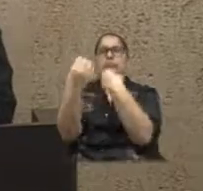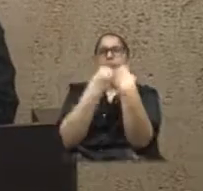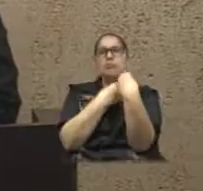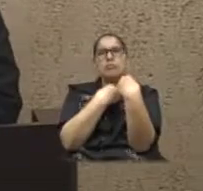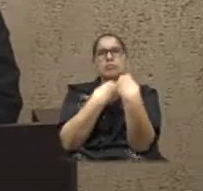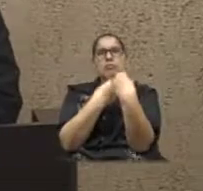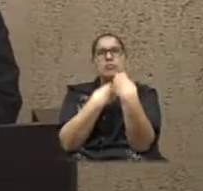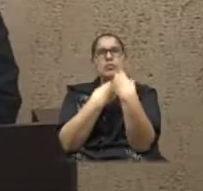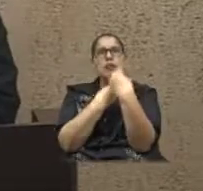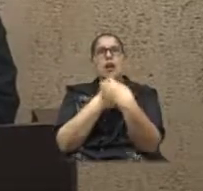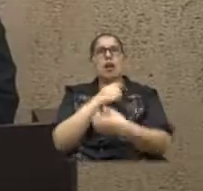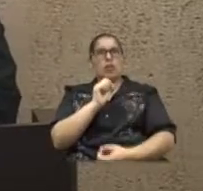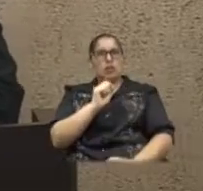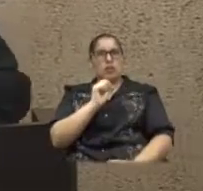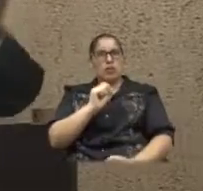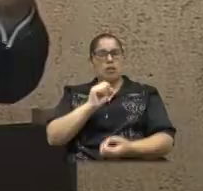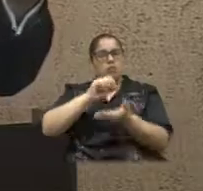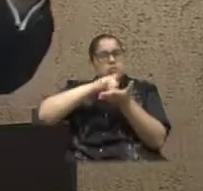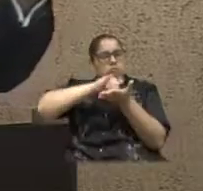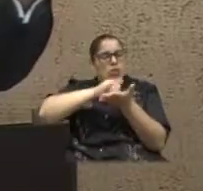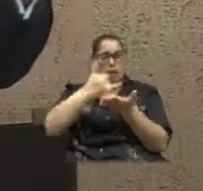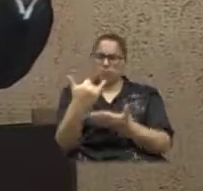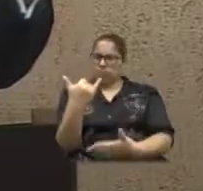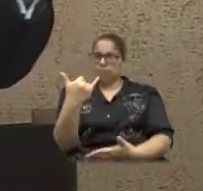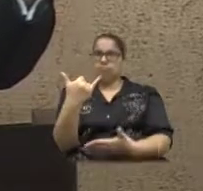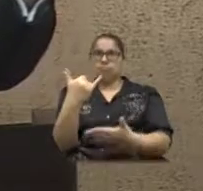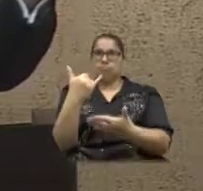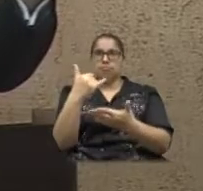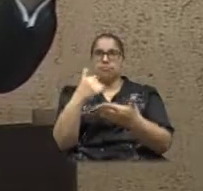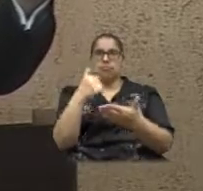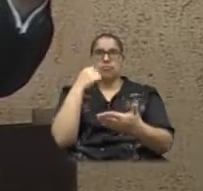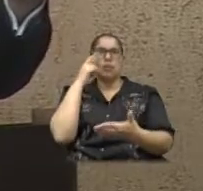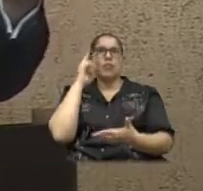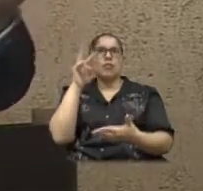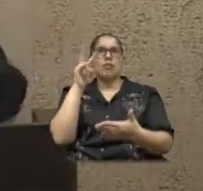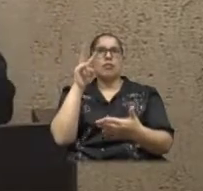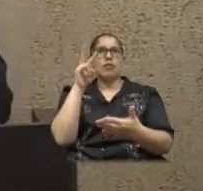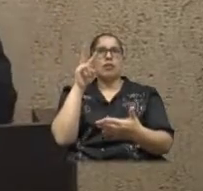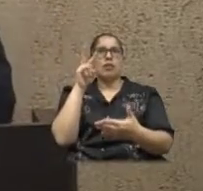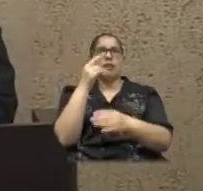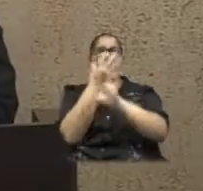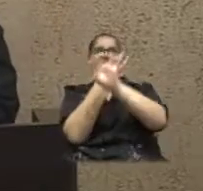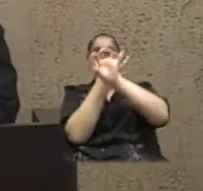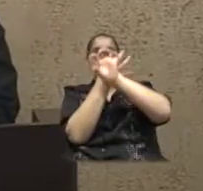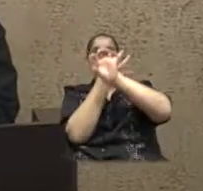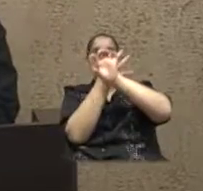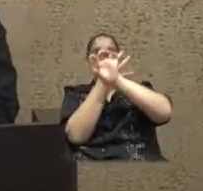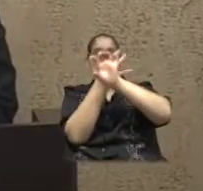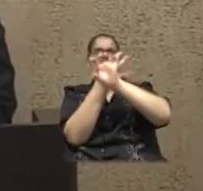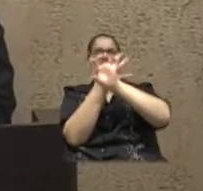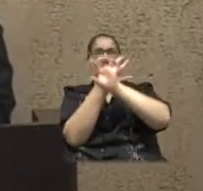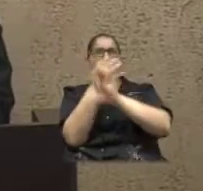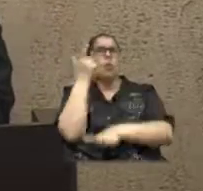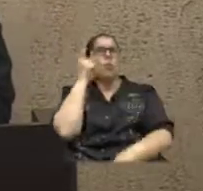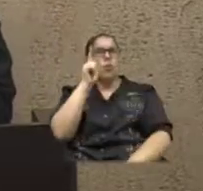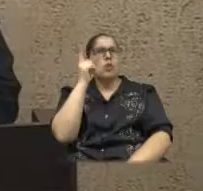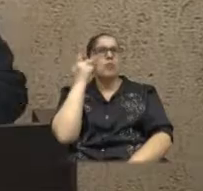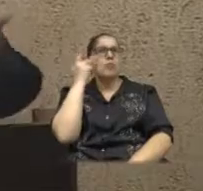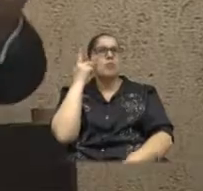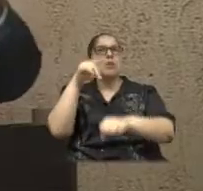ter um celular que você ia pegar e ia ver a pessoa do outro lado. Passaram-se muito tempo, isso já